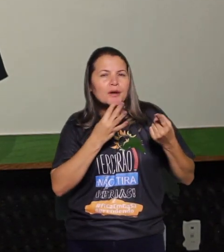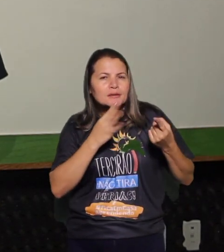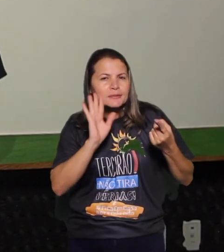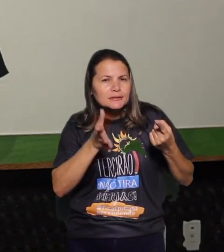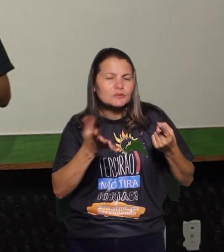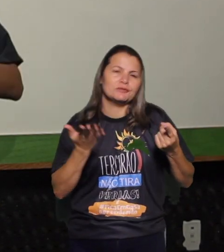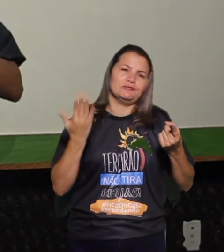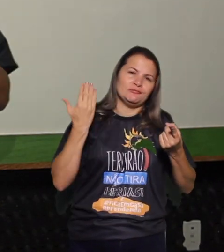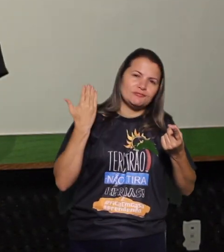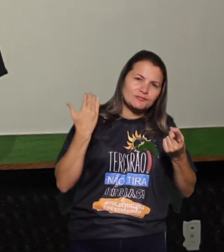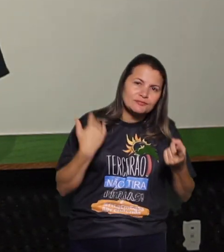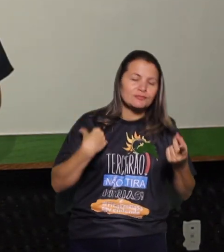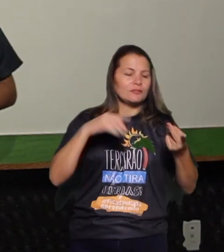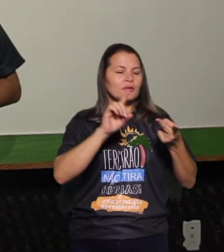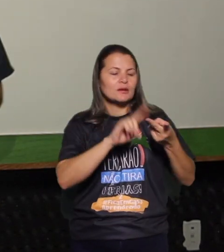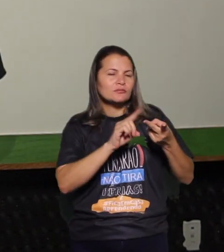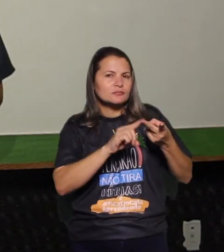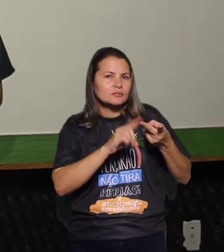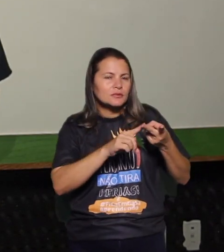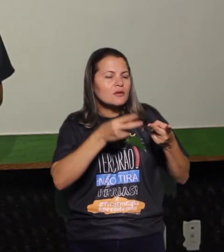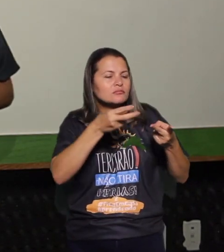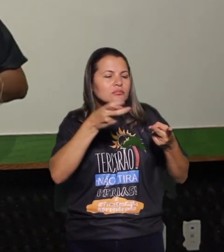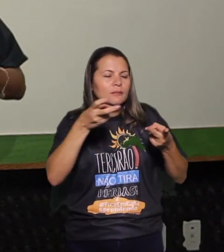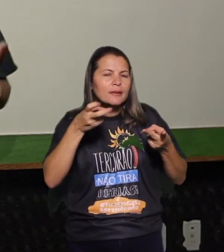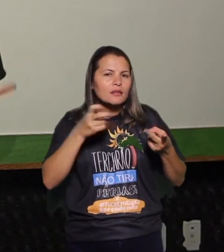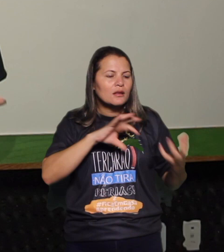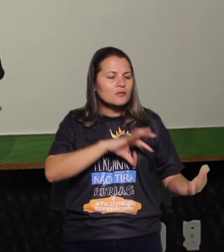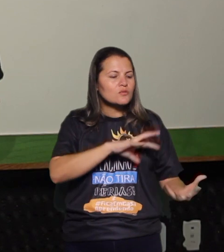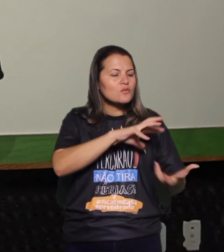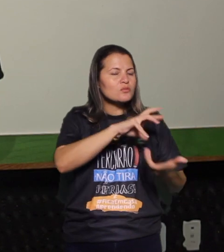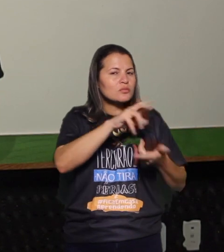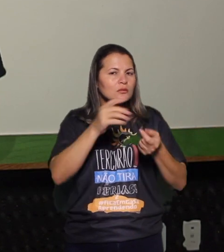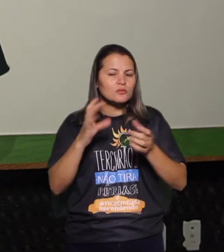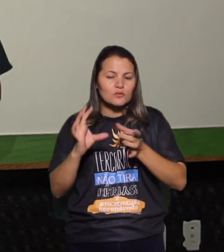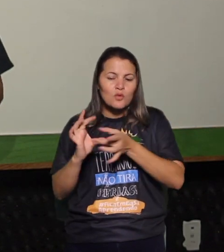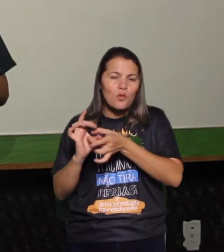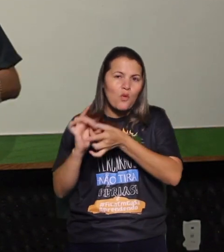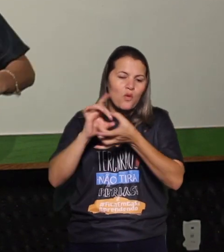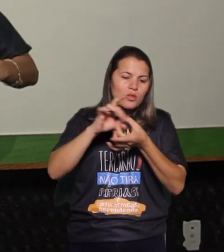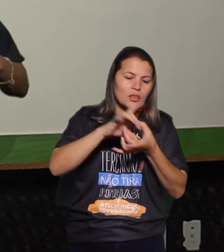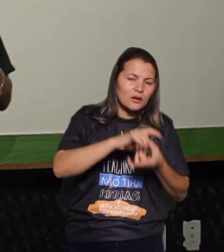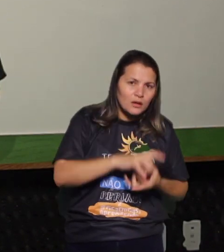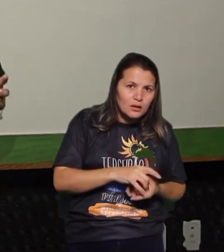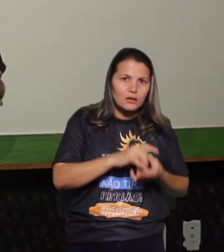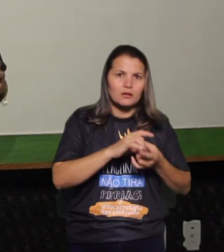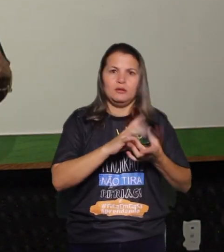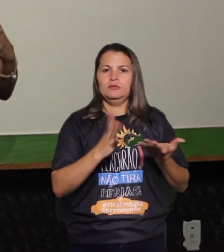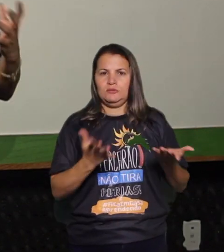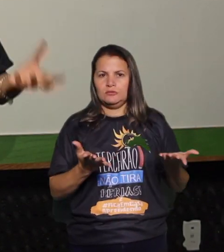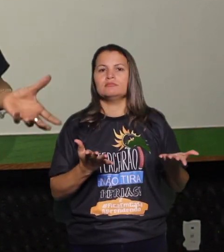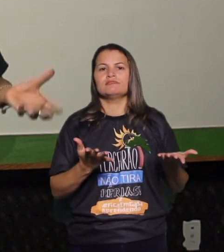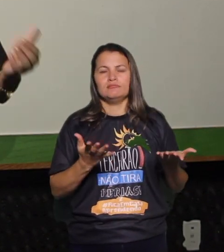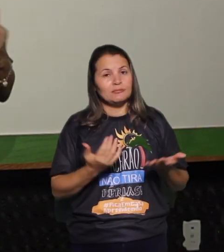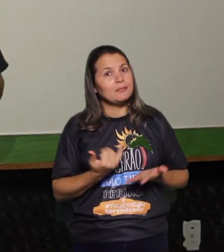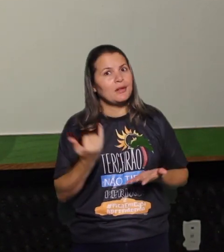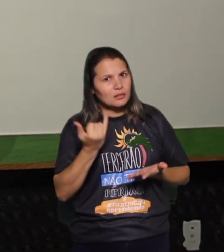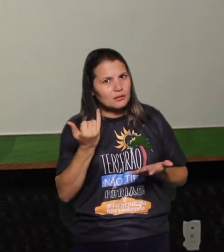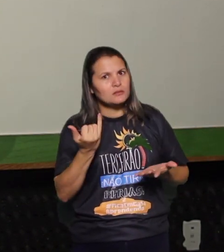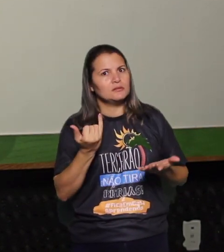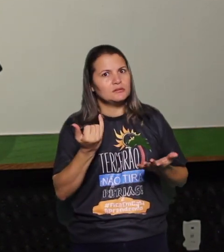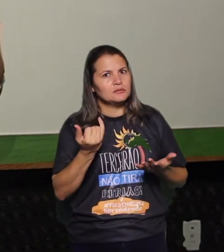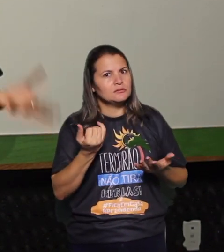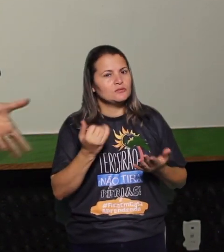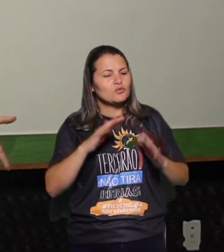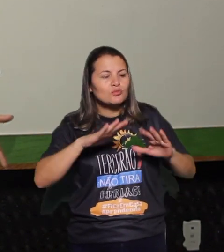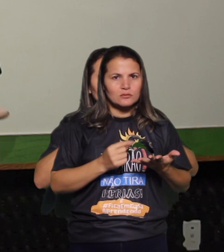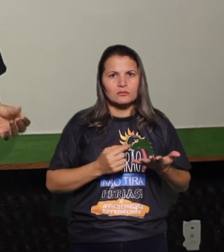prévios, a minha leitura de mundo, o contexto, ou seja, em que se dá a situação da